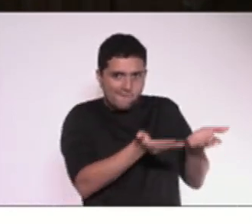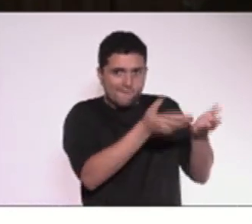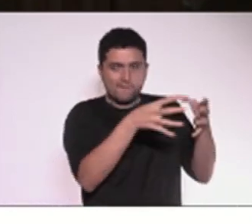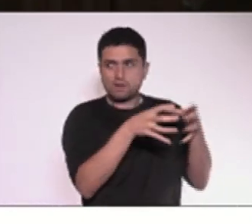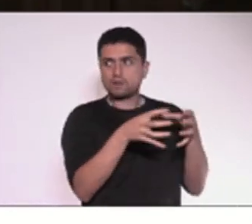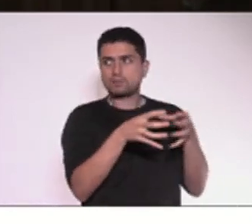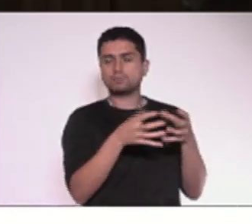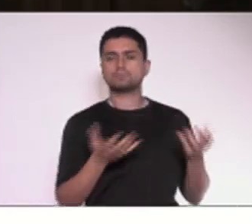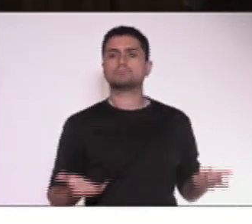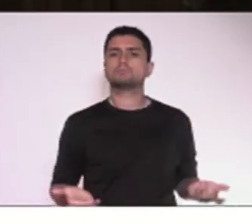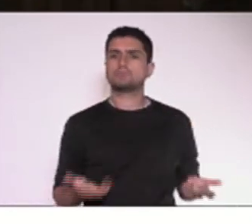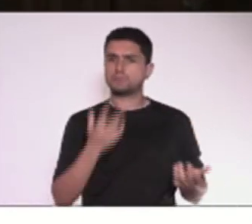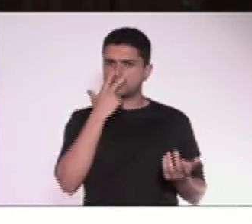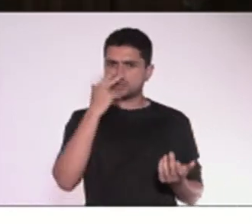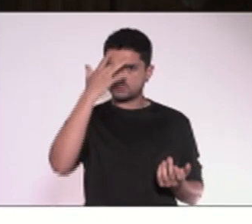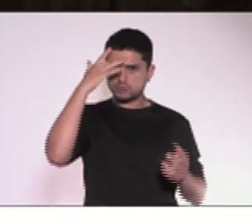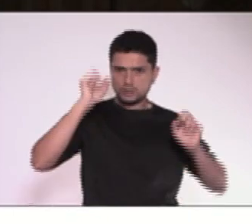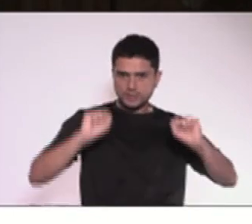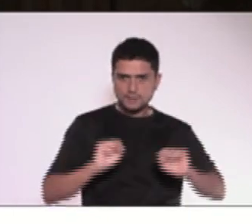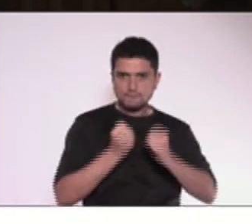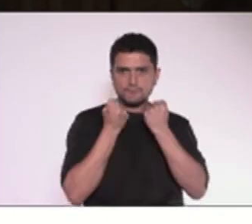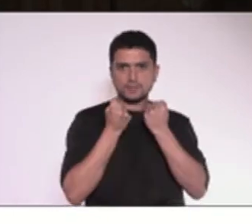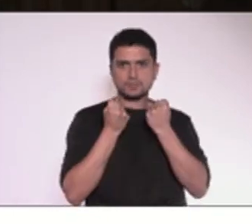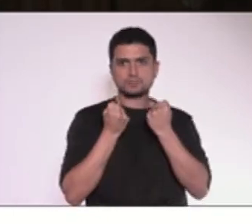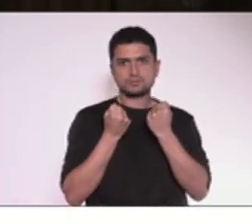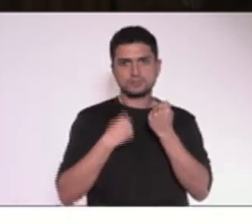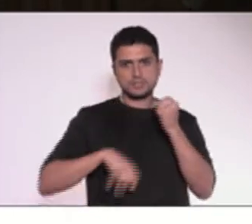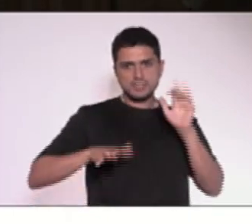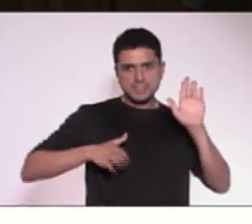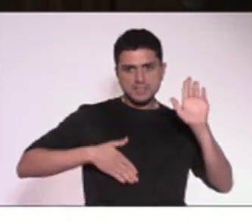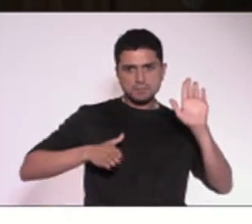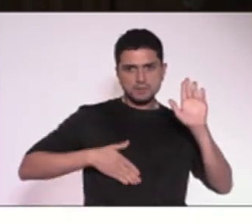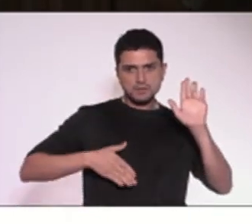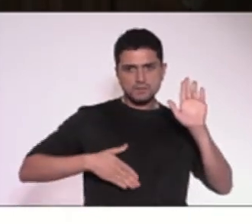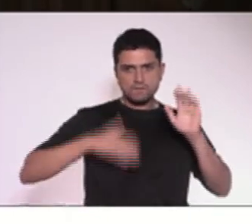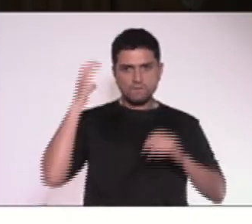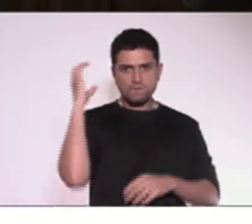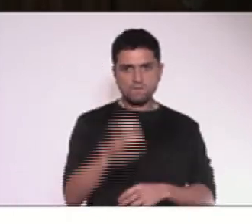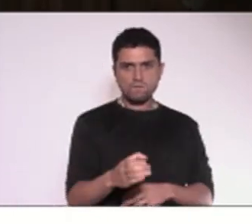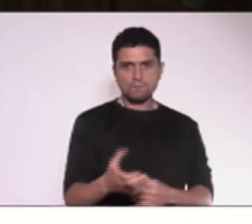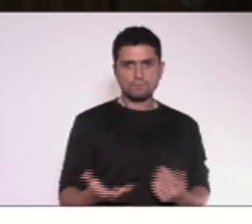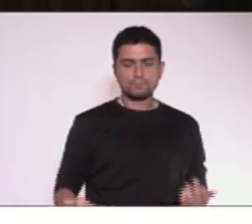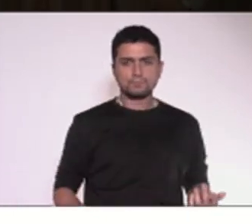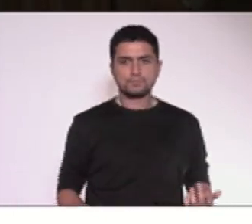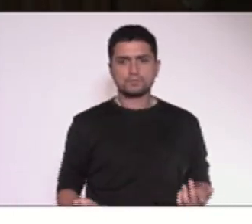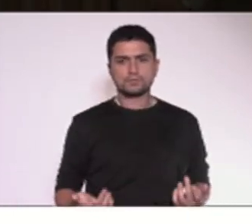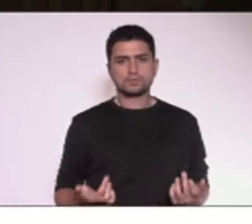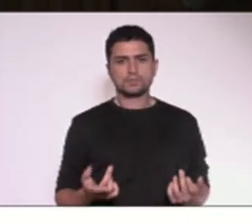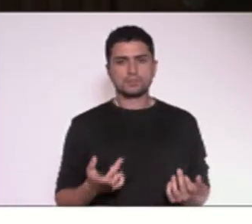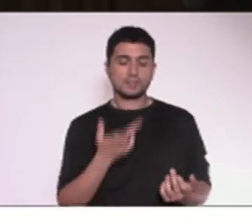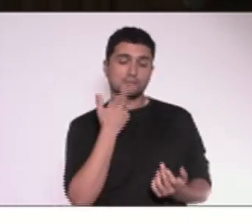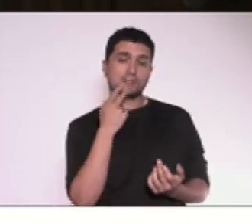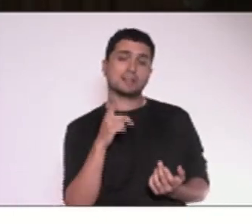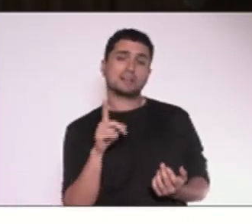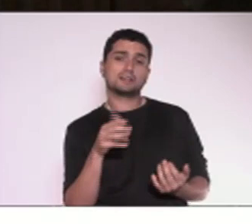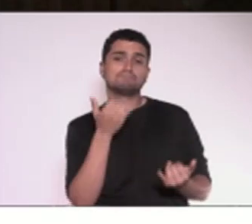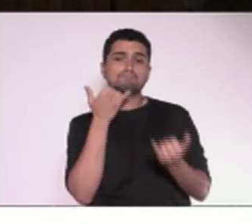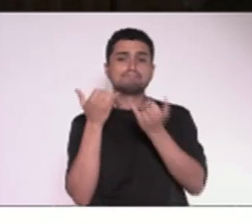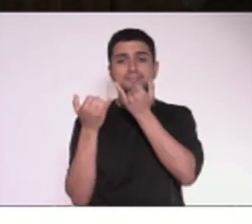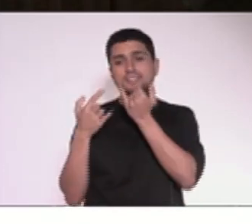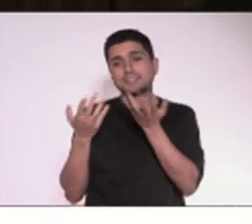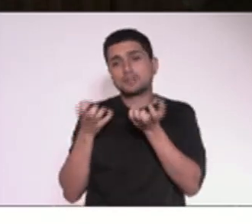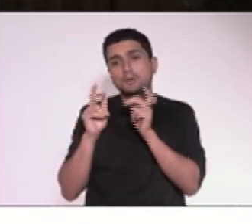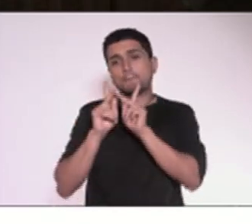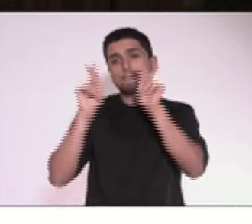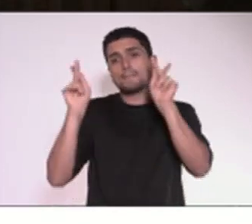Quem defende o criminoso, a pretexto de uma falsa paz na